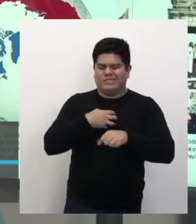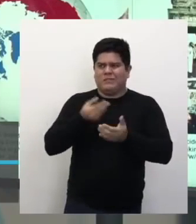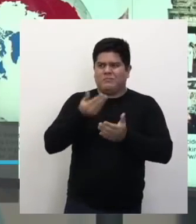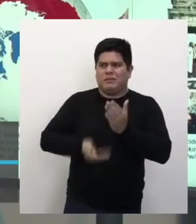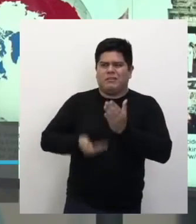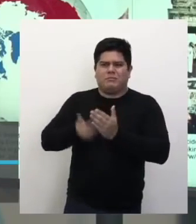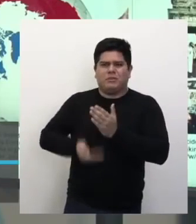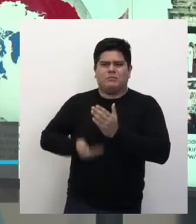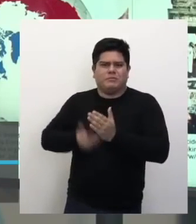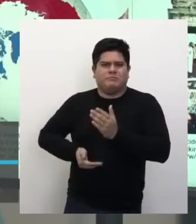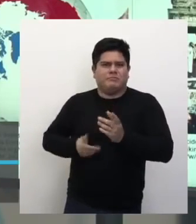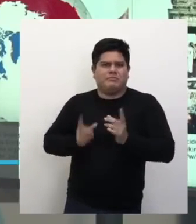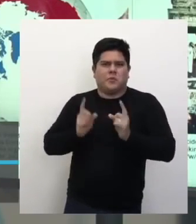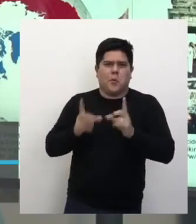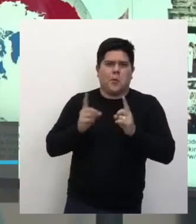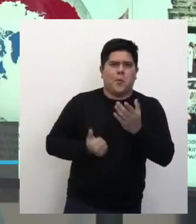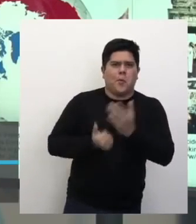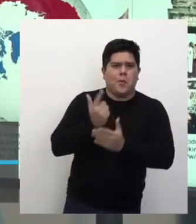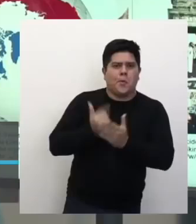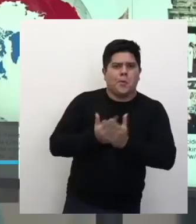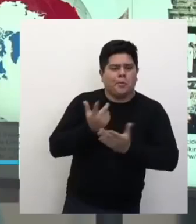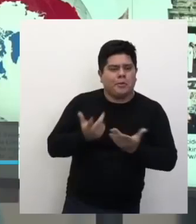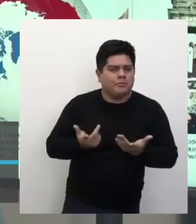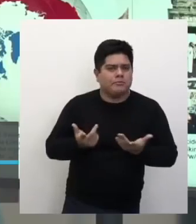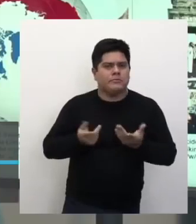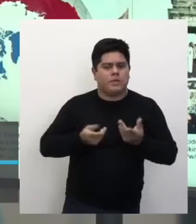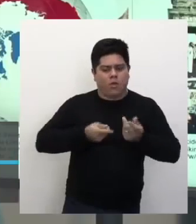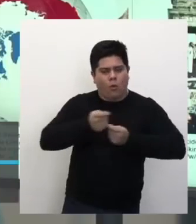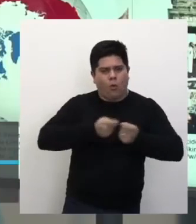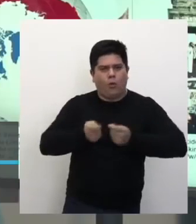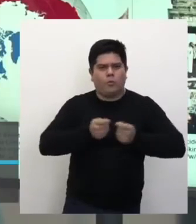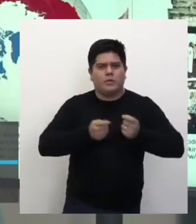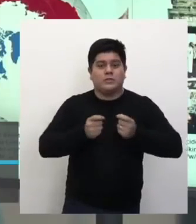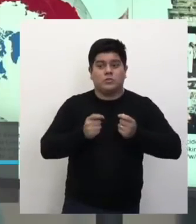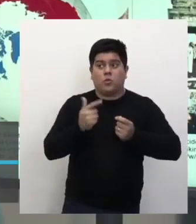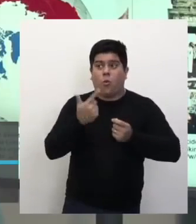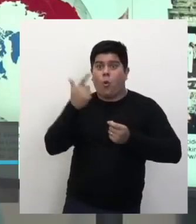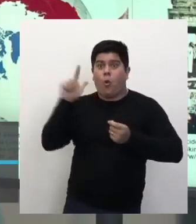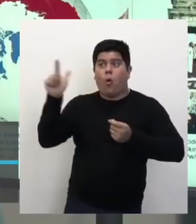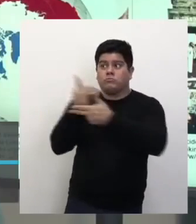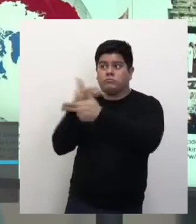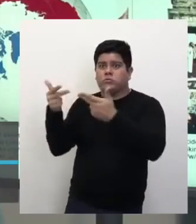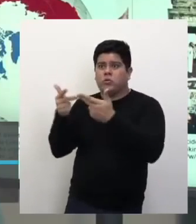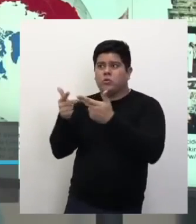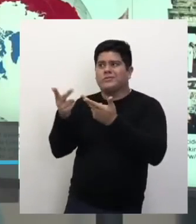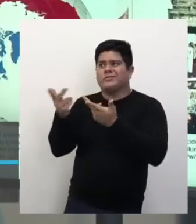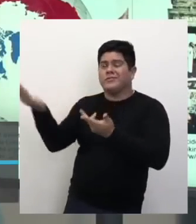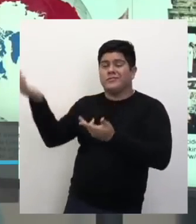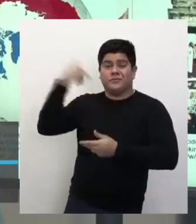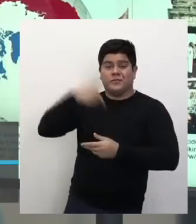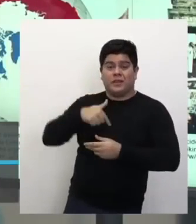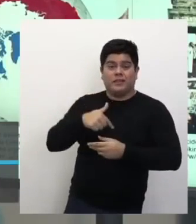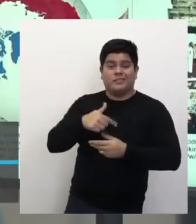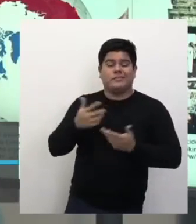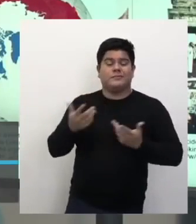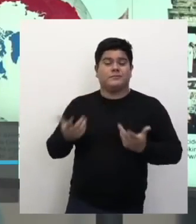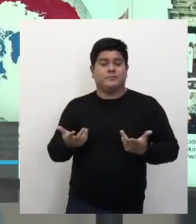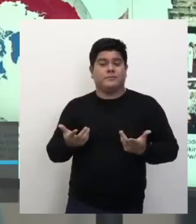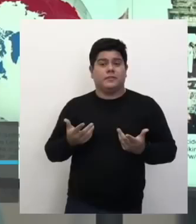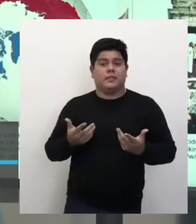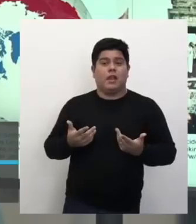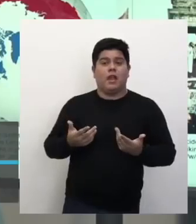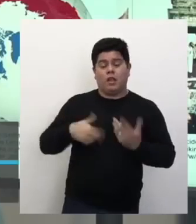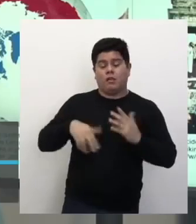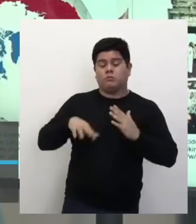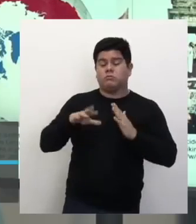se acha que está sendo prejudicado na questão comercial de um outro produto que vem de fora, ele acaba, de alguma maneira,